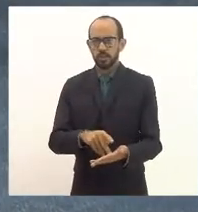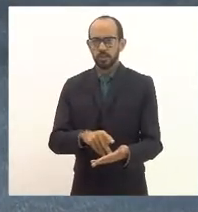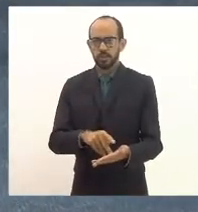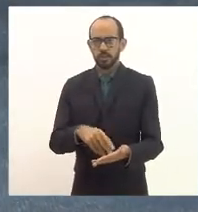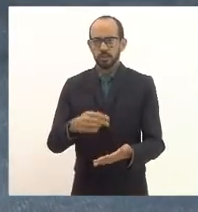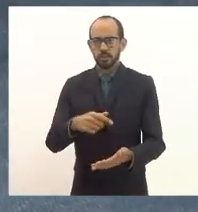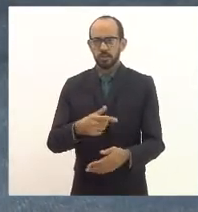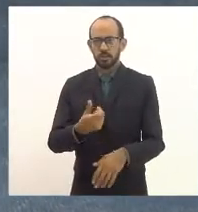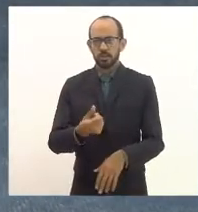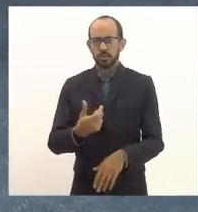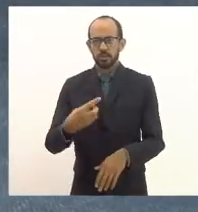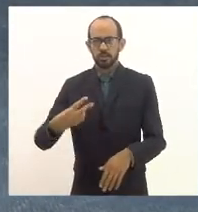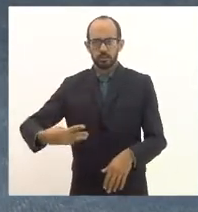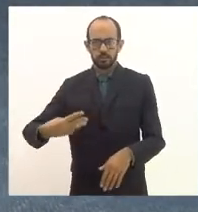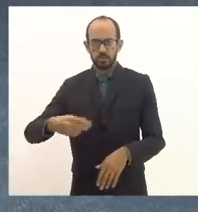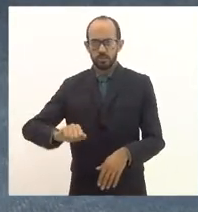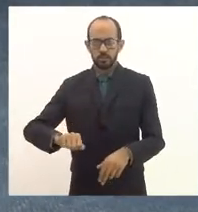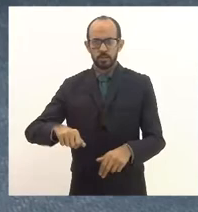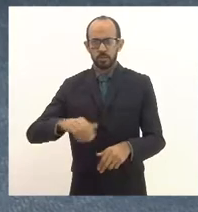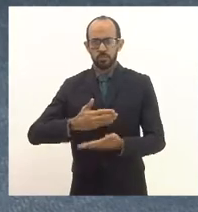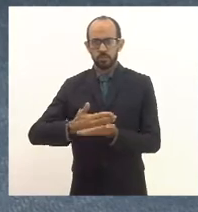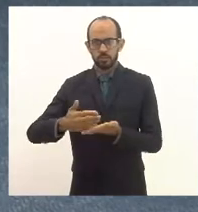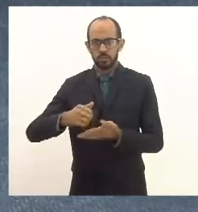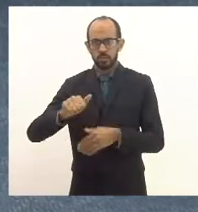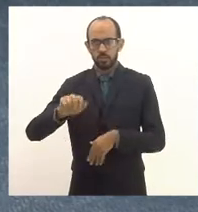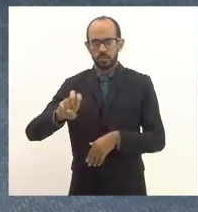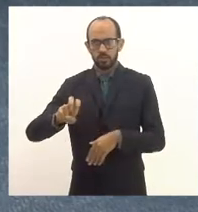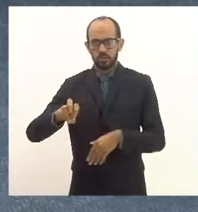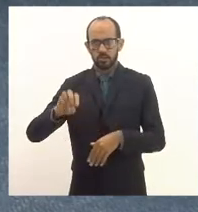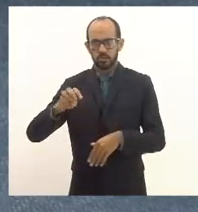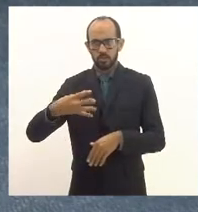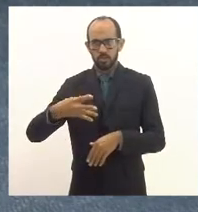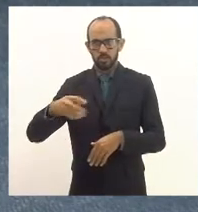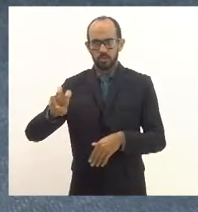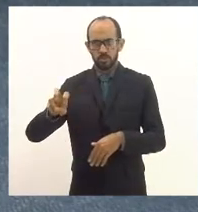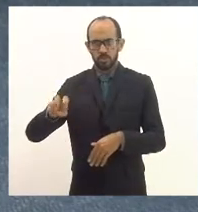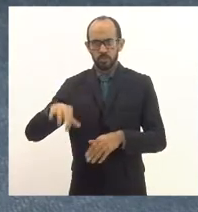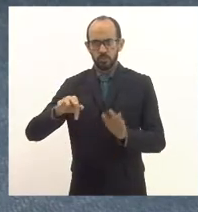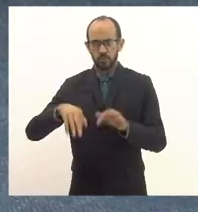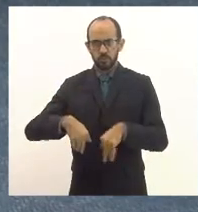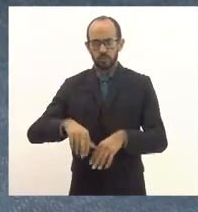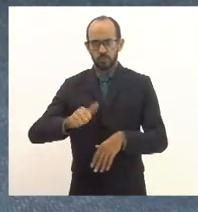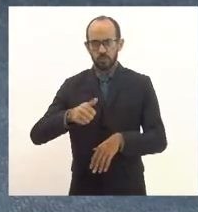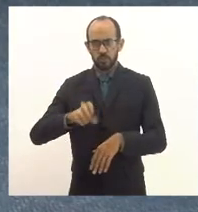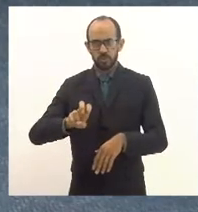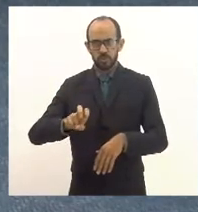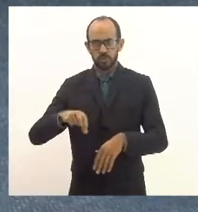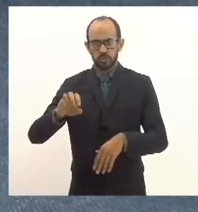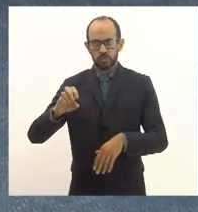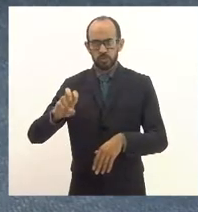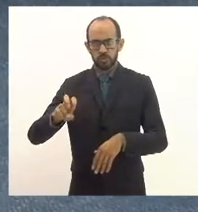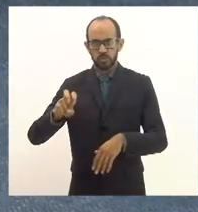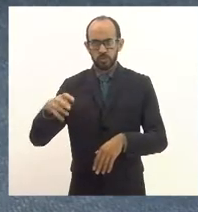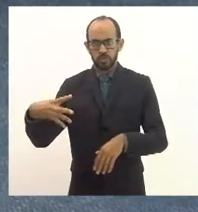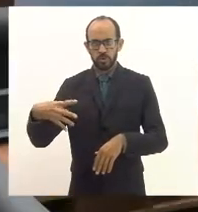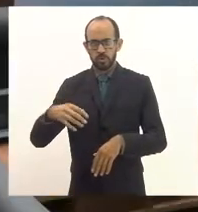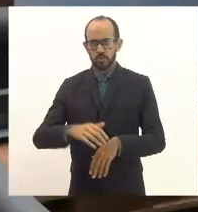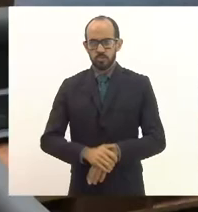sessão extraordinária, que, iniciada às 15 horas e 45 minutos, encerrou-se às 15 horas e 54